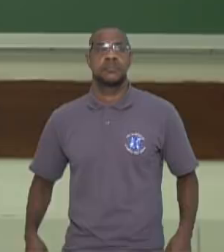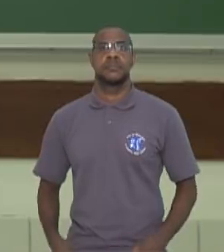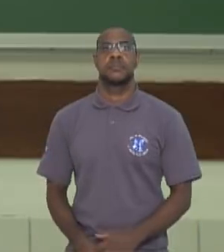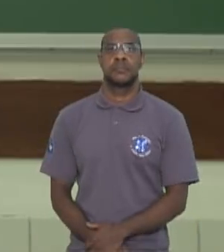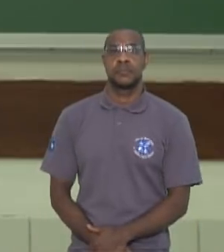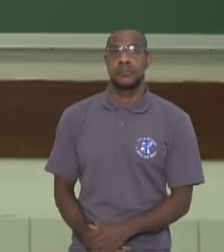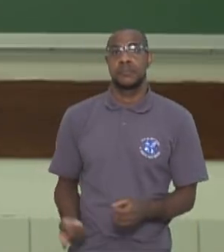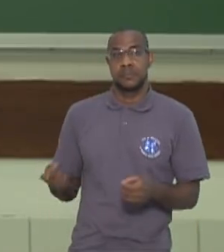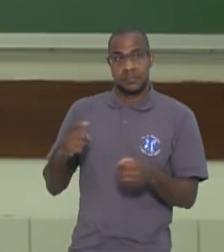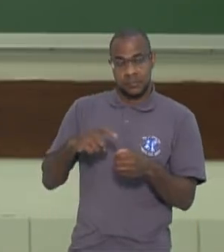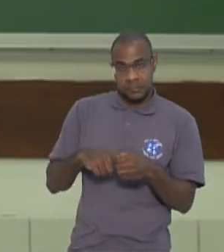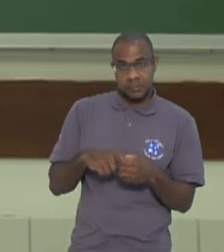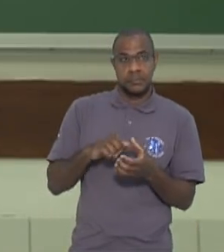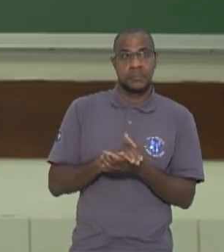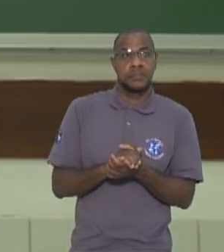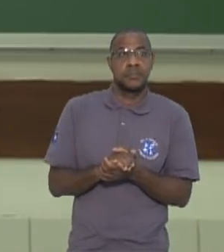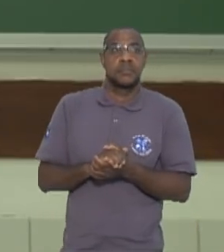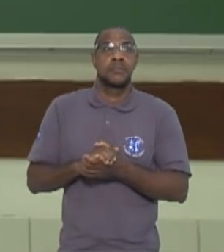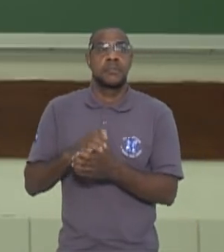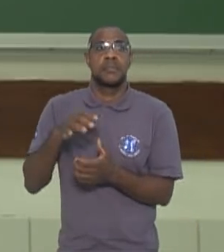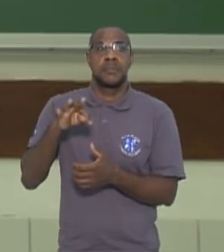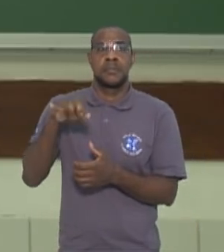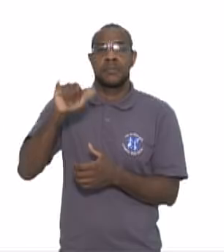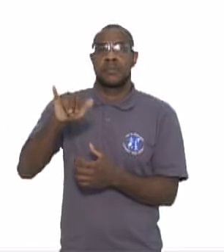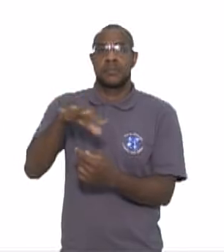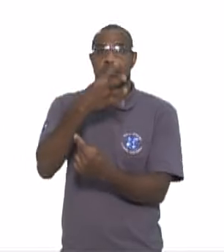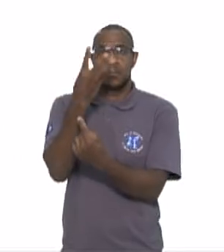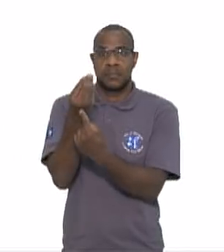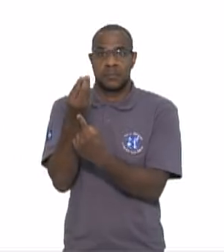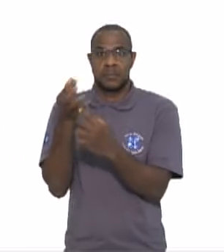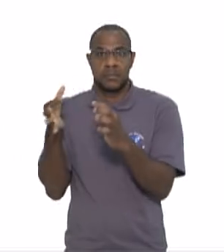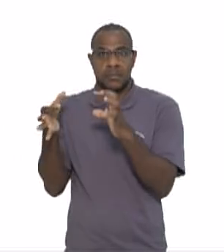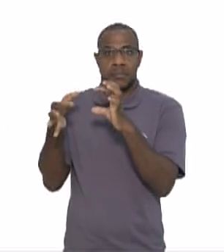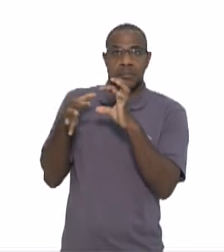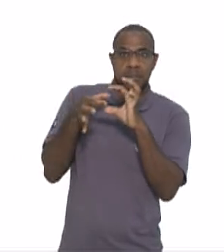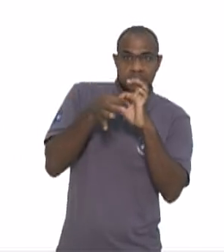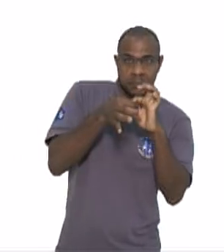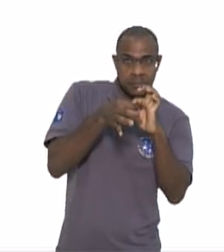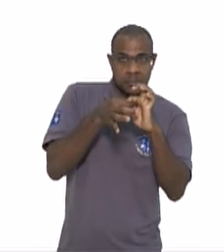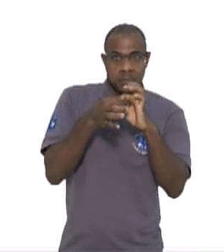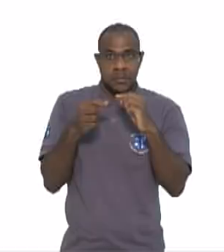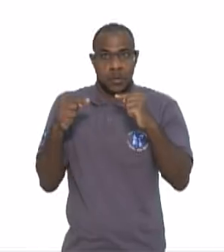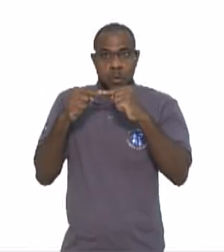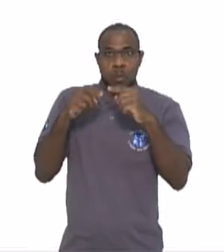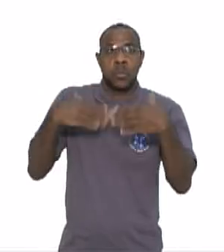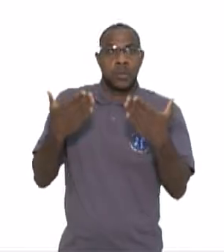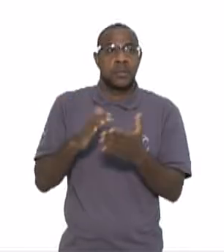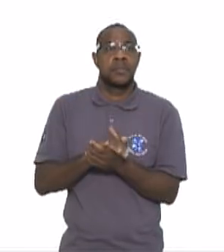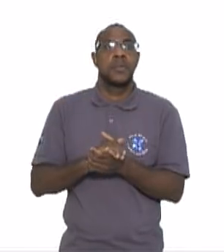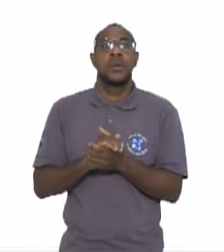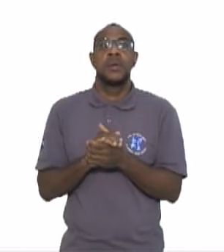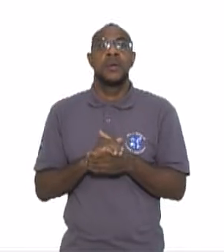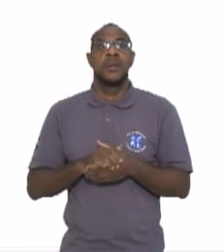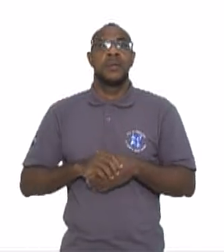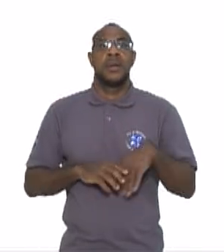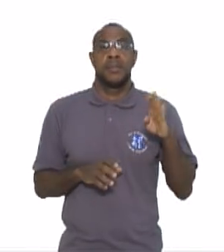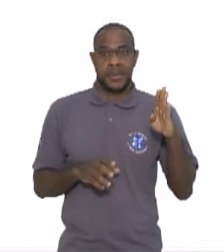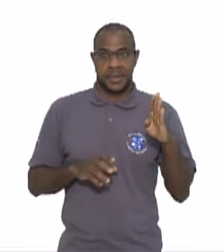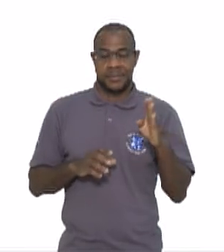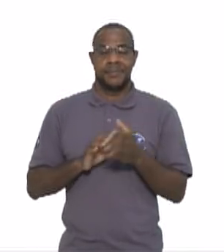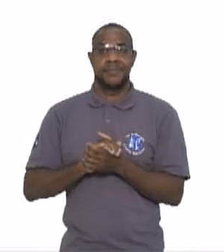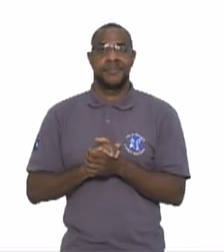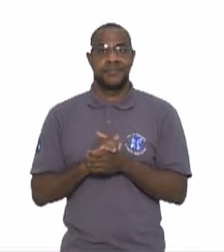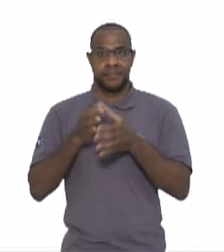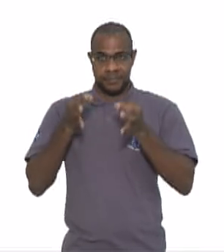Tornando, a toy art está ligada a que contexto? A resposta correta é a B, ao contexto urbano. Vamos para o nosso teste número